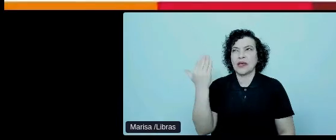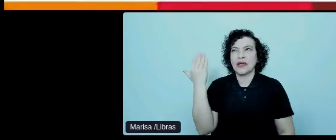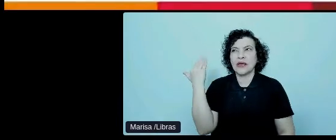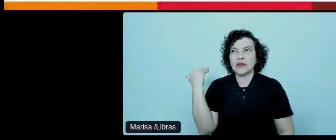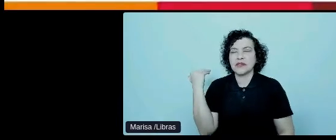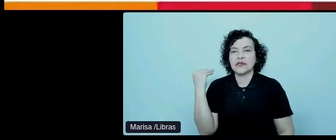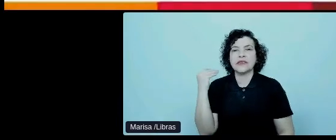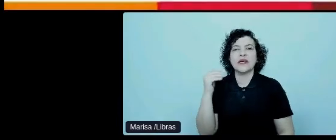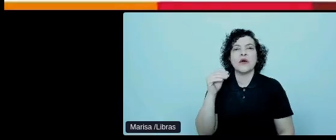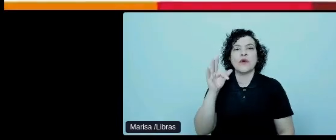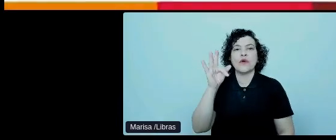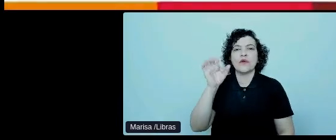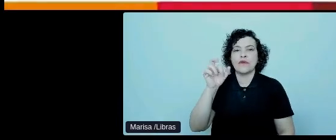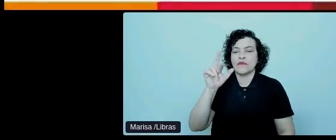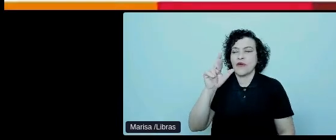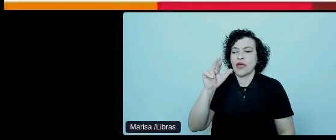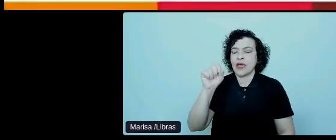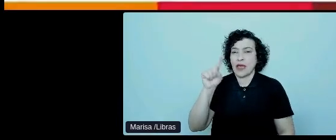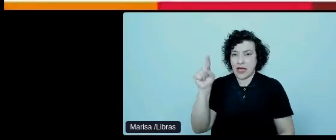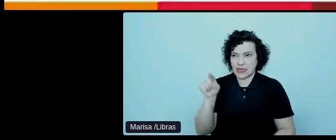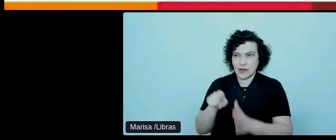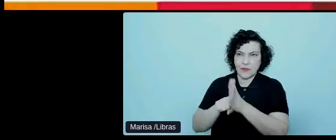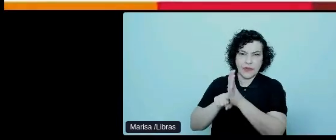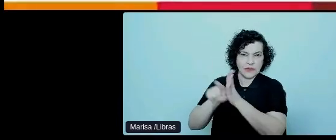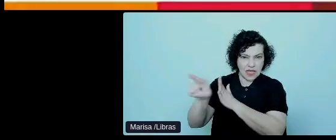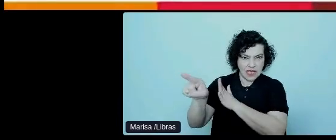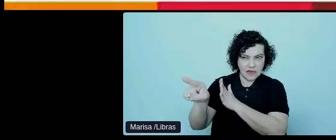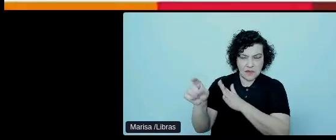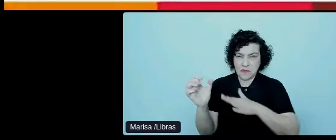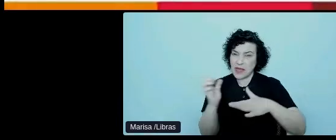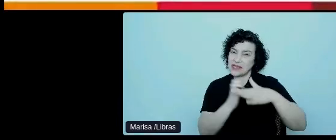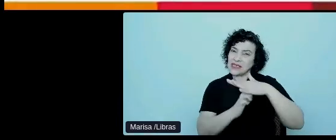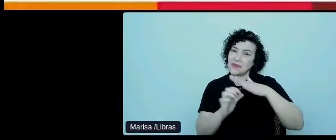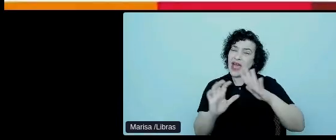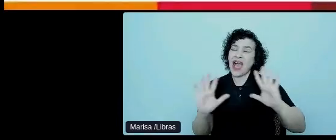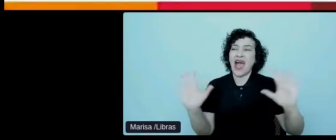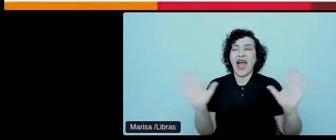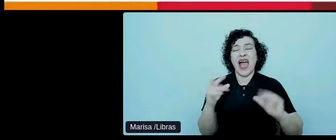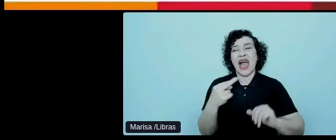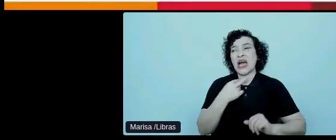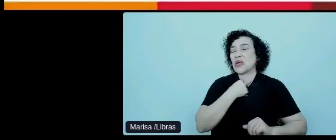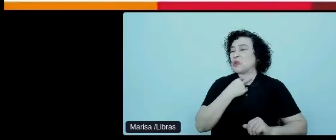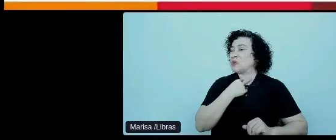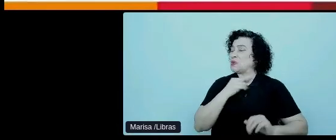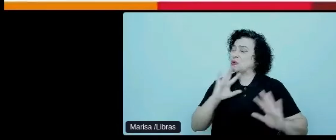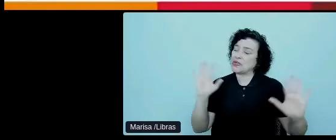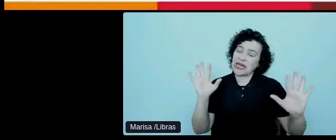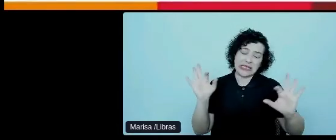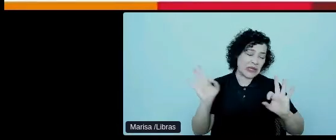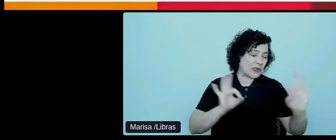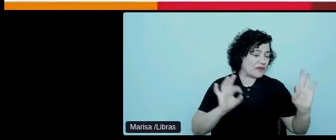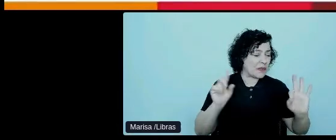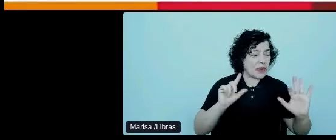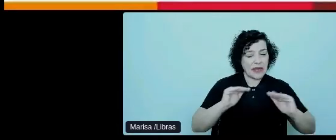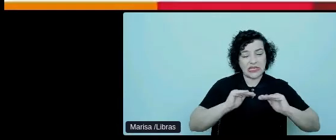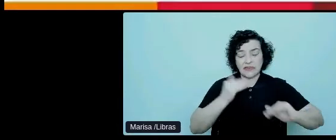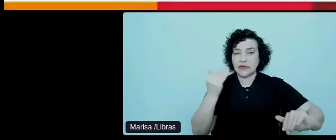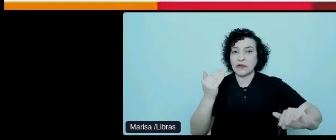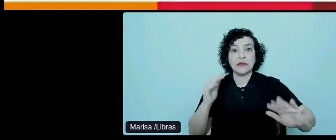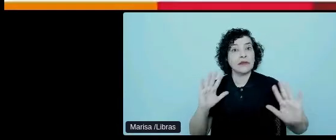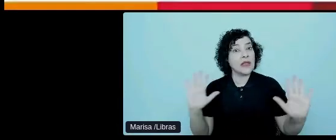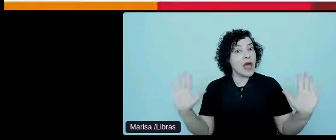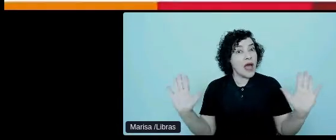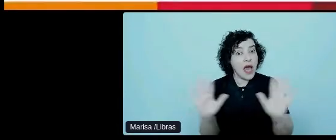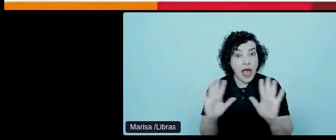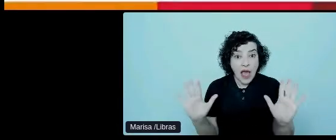palestra foi: mas será que com isso as organizações vão falar assim, eu não me encaixo, então eu não vou fazer? Ele disse, não, de jeito nenhum. Quando